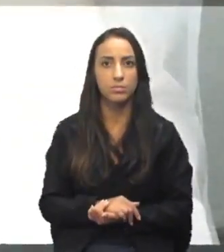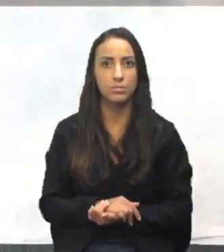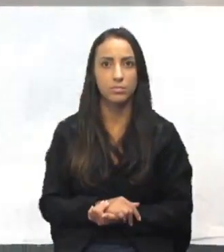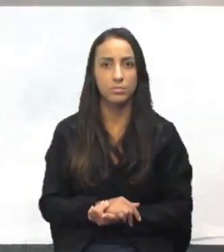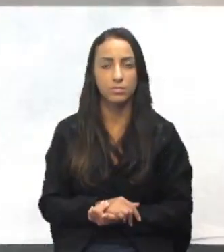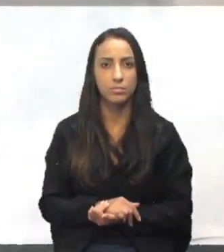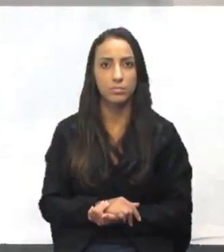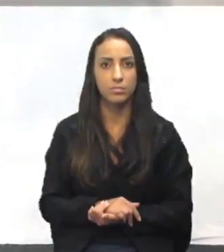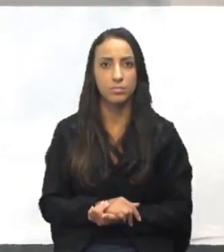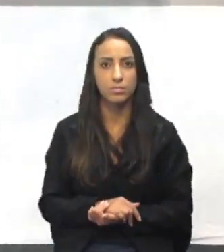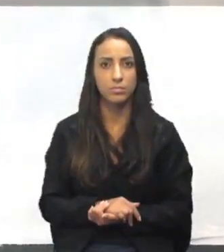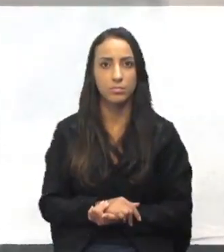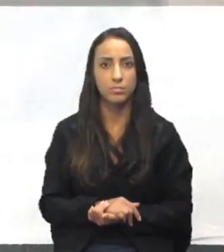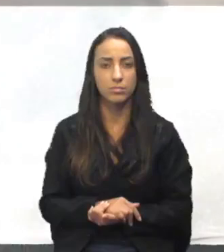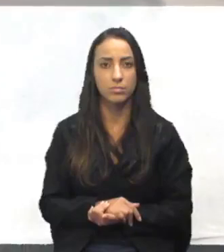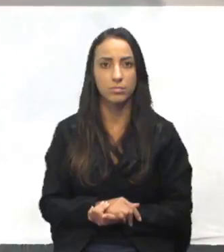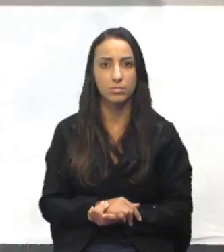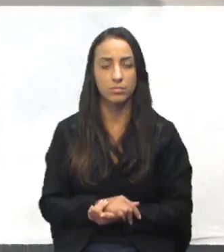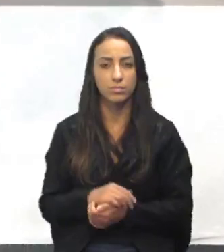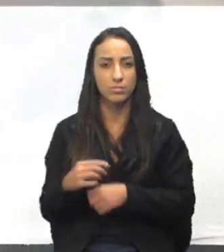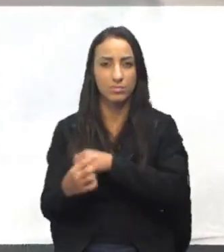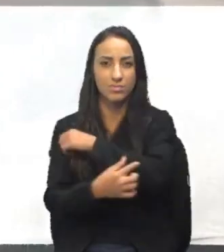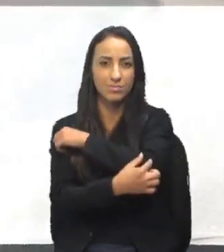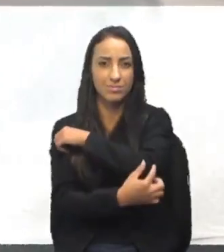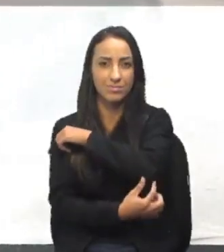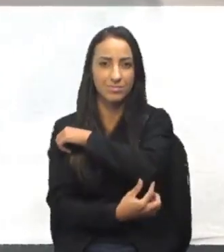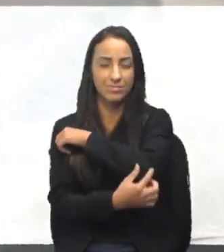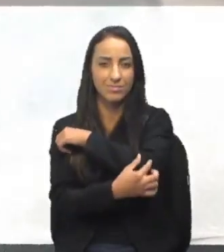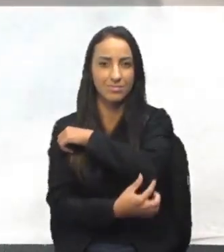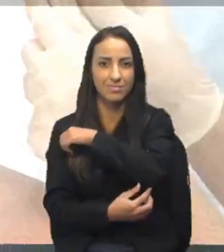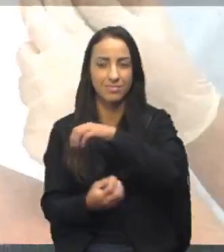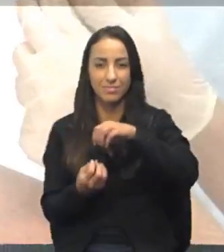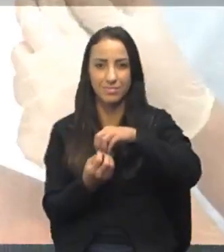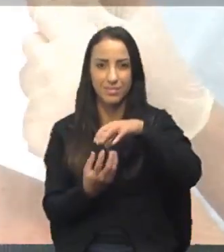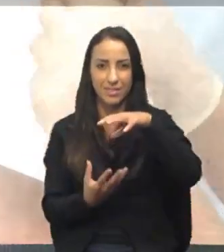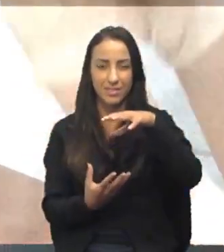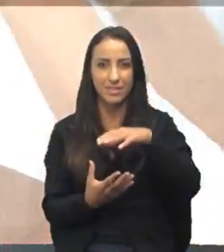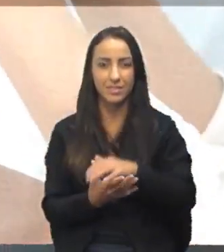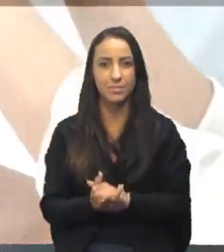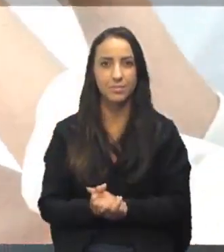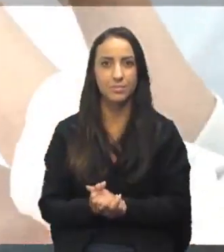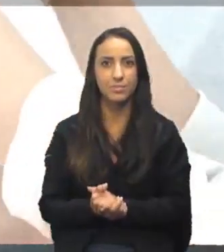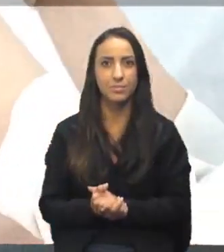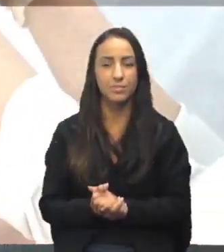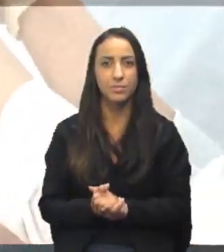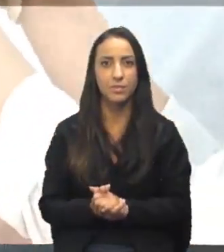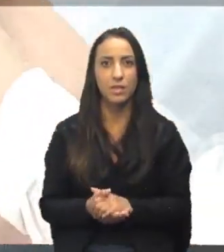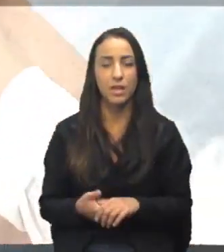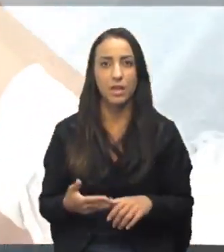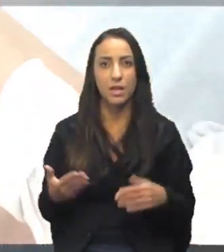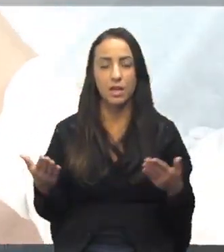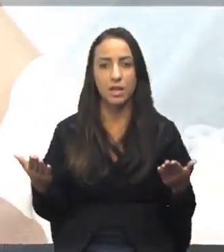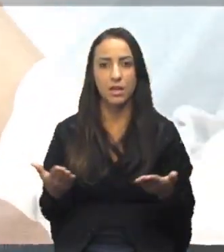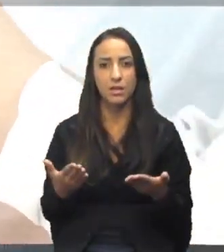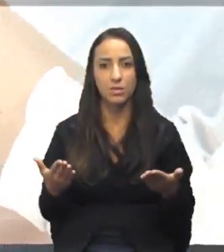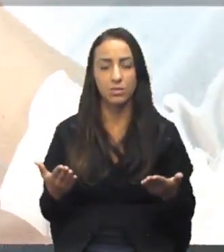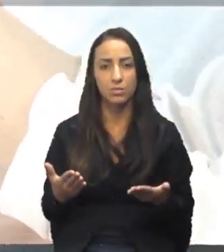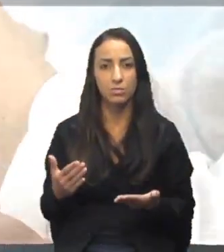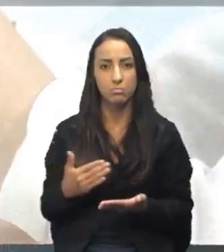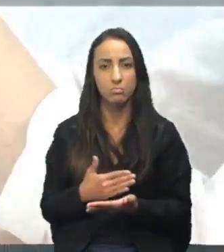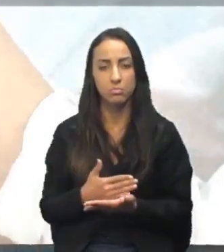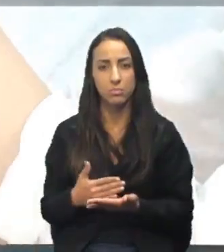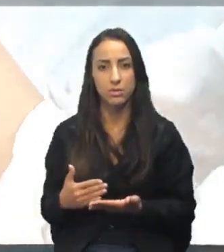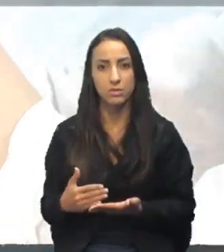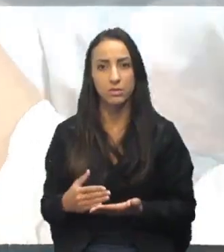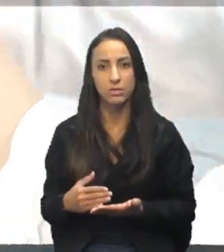impossibilitando que o paciente... Ah lá, ó, veja, o cotovelo fica exposto e essa articulação